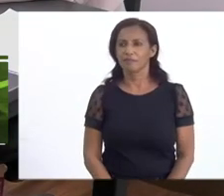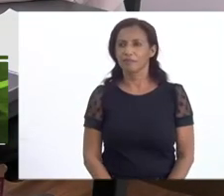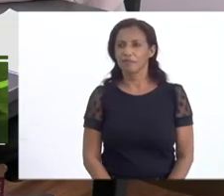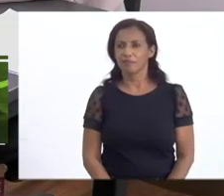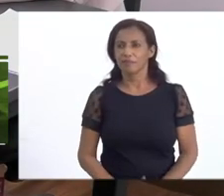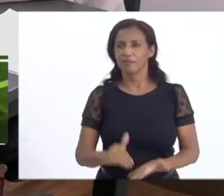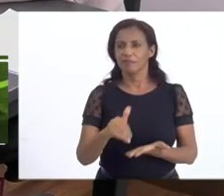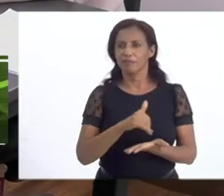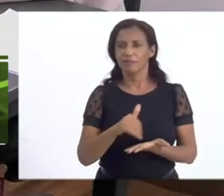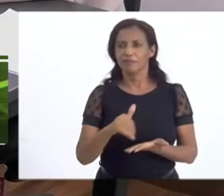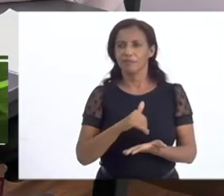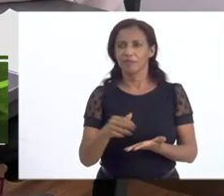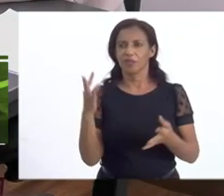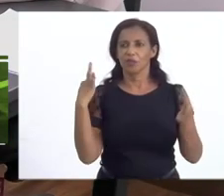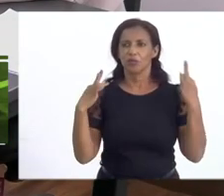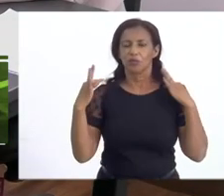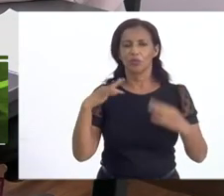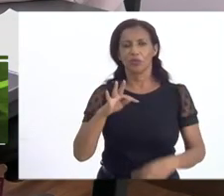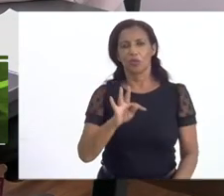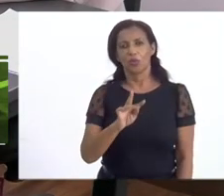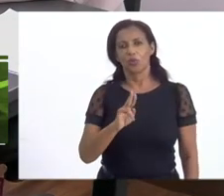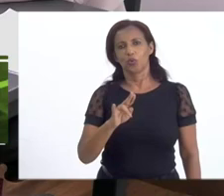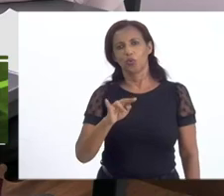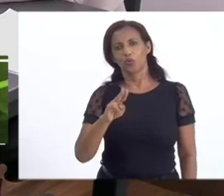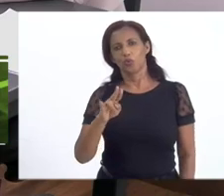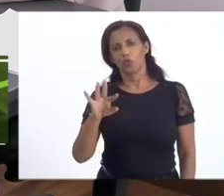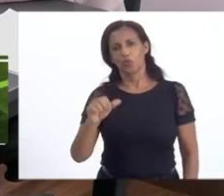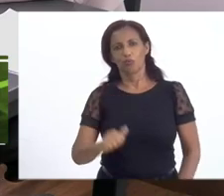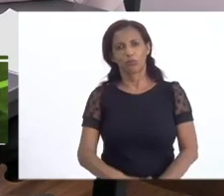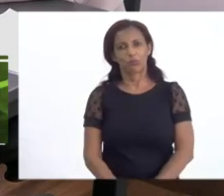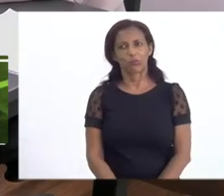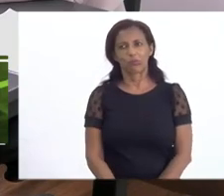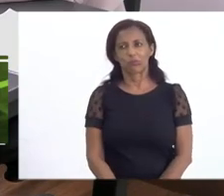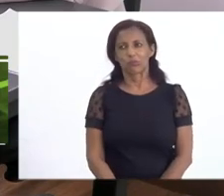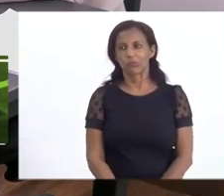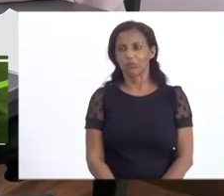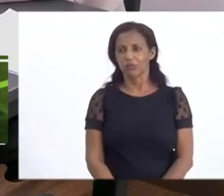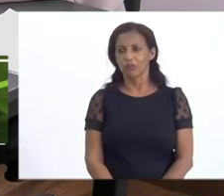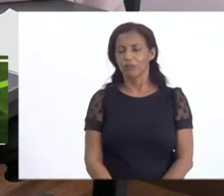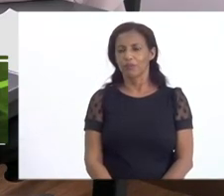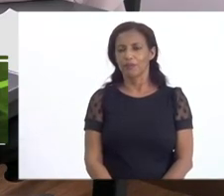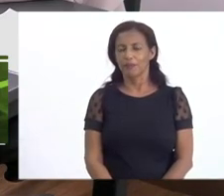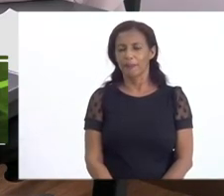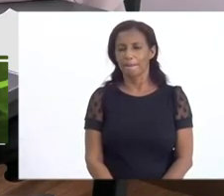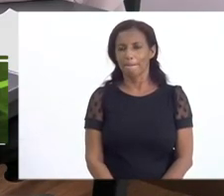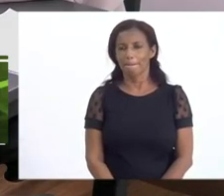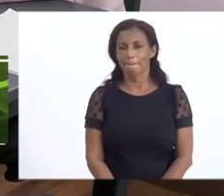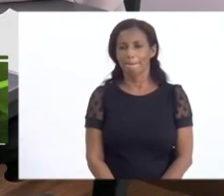ao secretário de Turismo, Gustavo Tutuca.